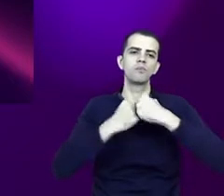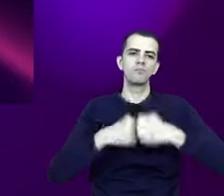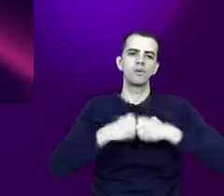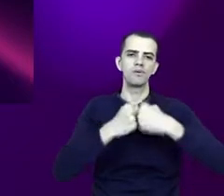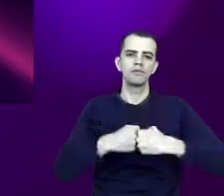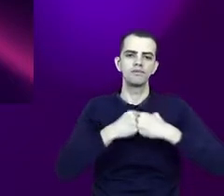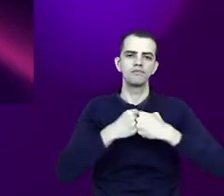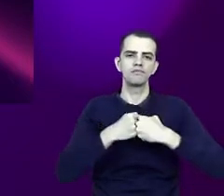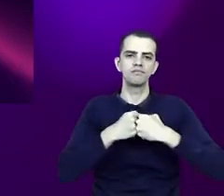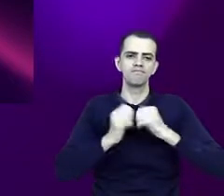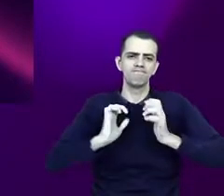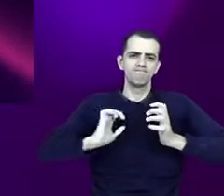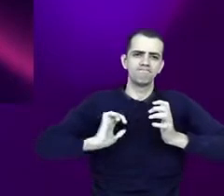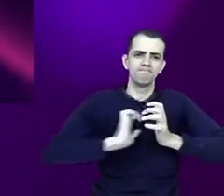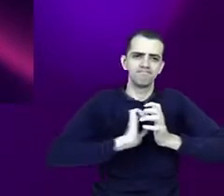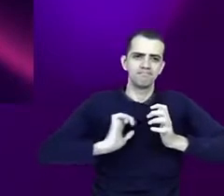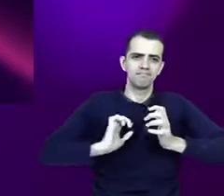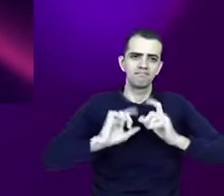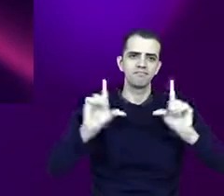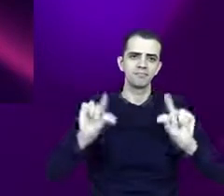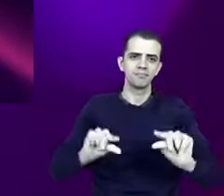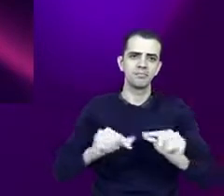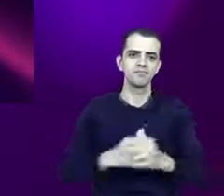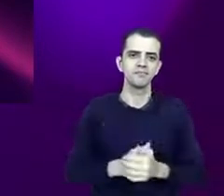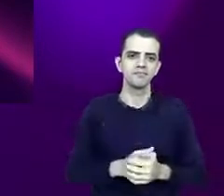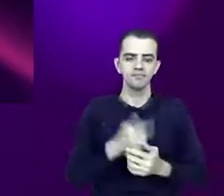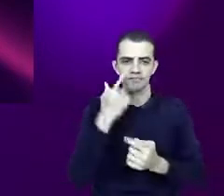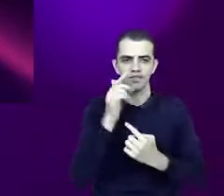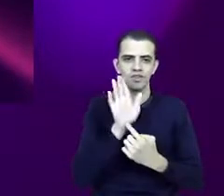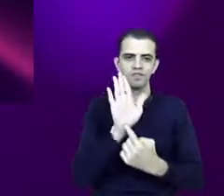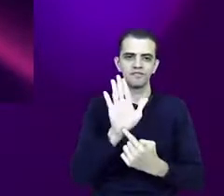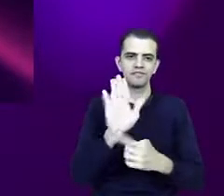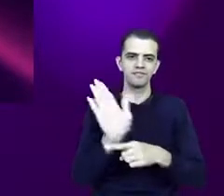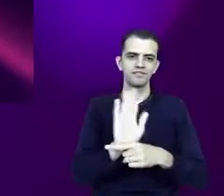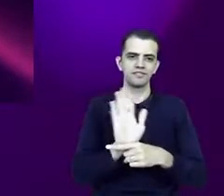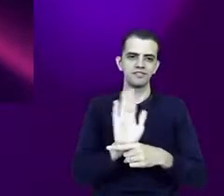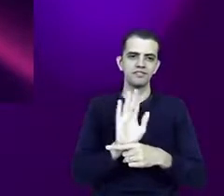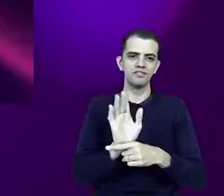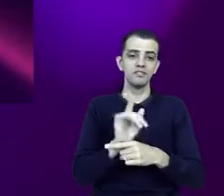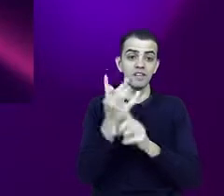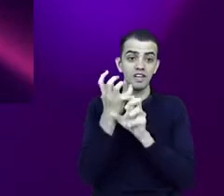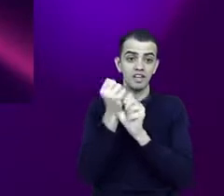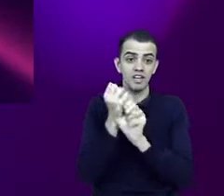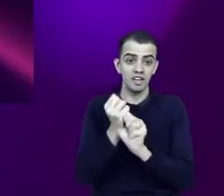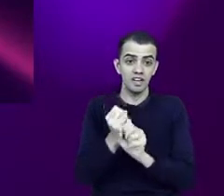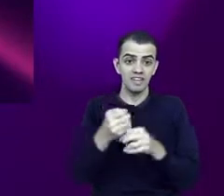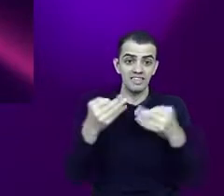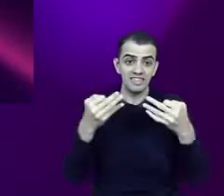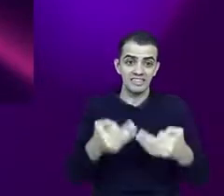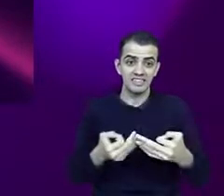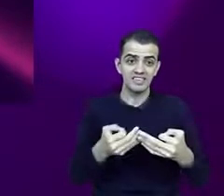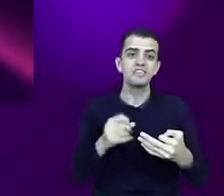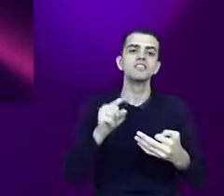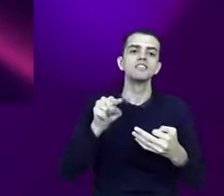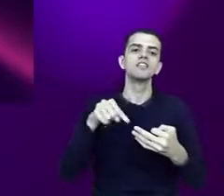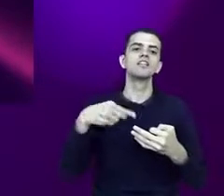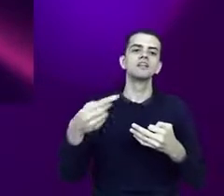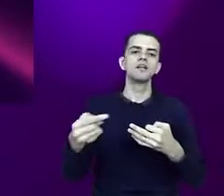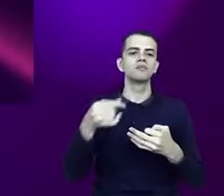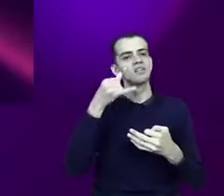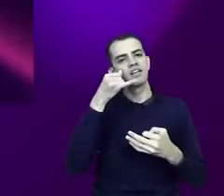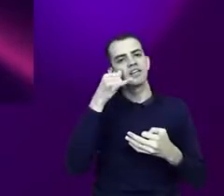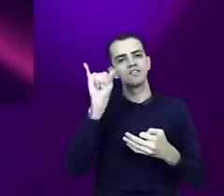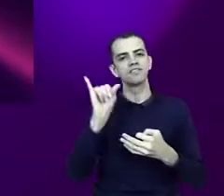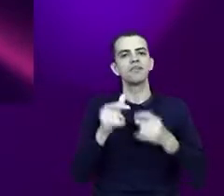causando impacto. Então, como está mostrando aqui no vídeo, se calcula o valor correto para poder evitar